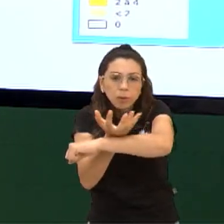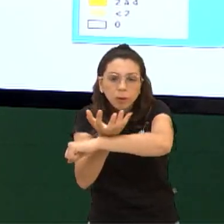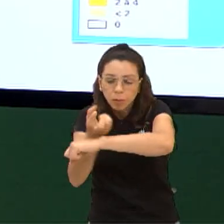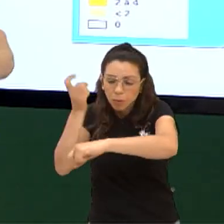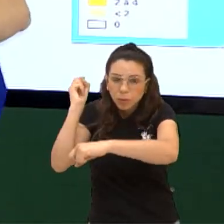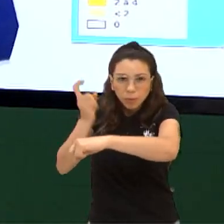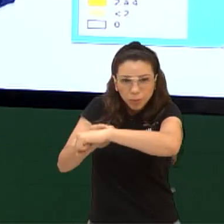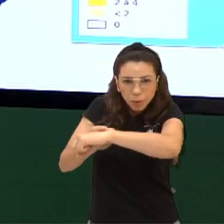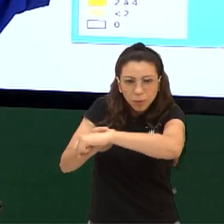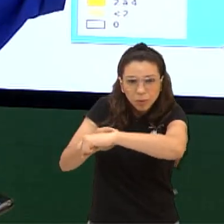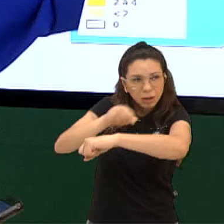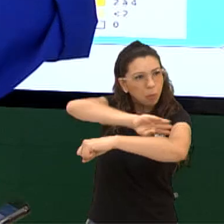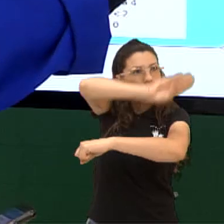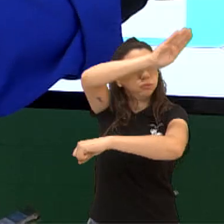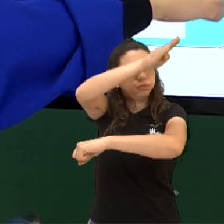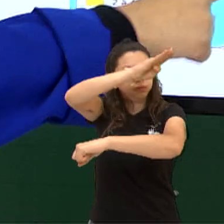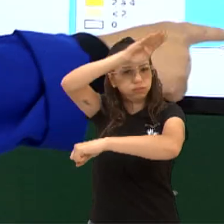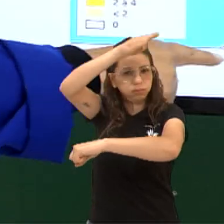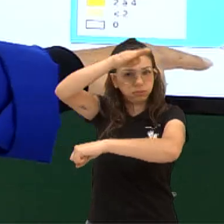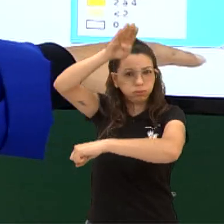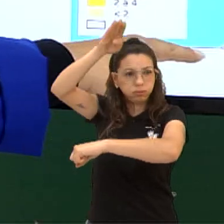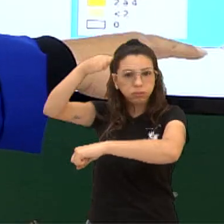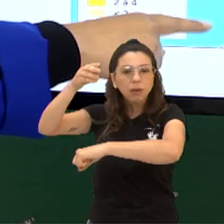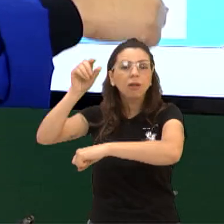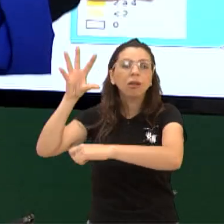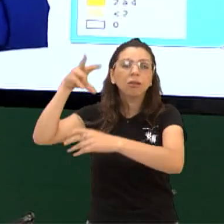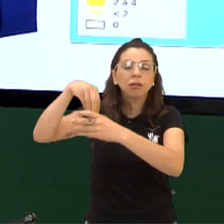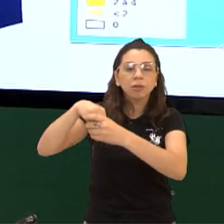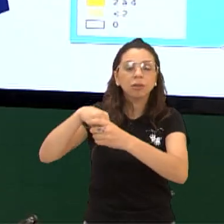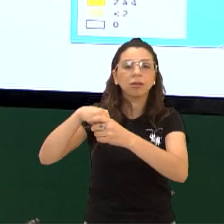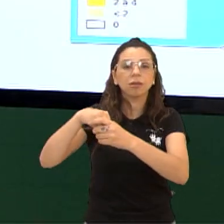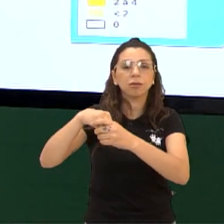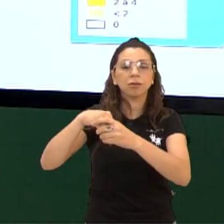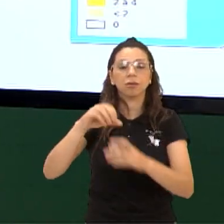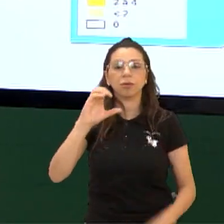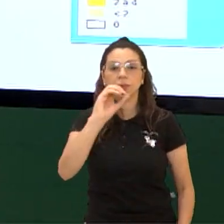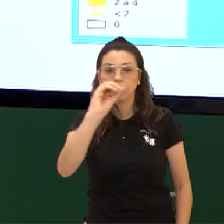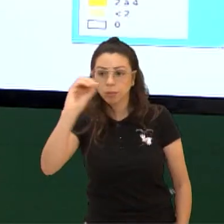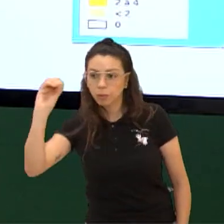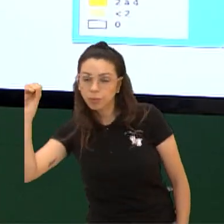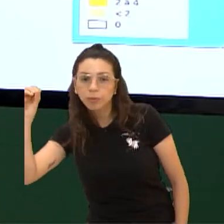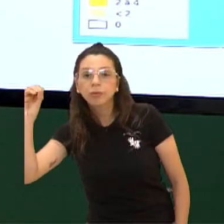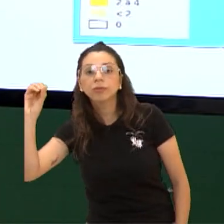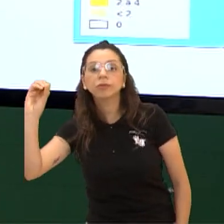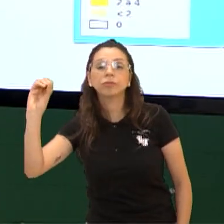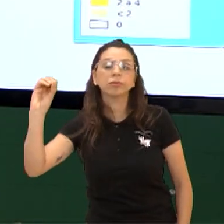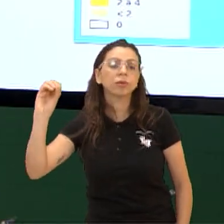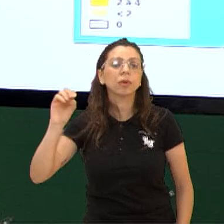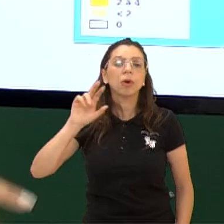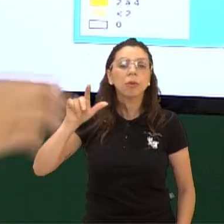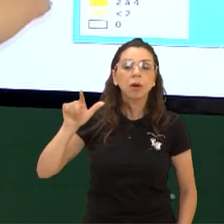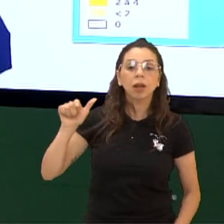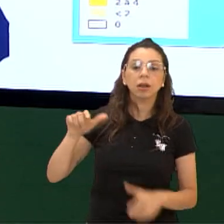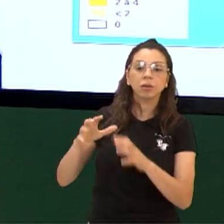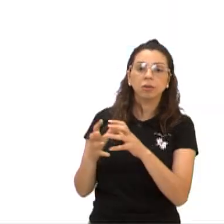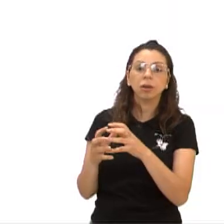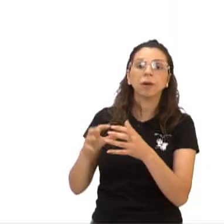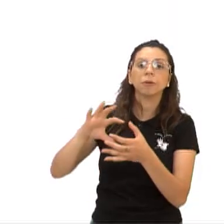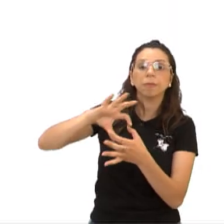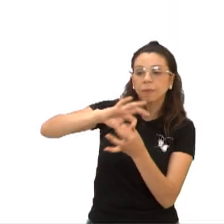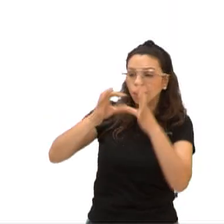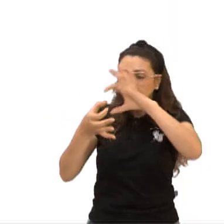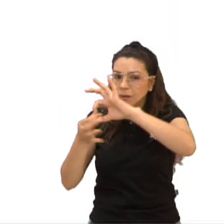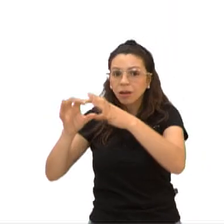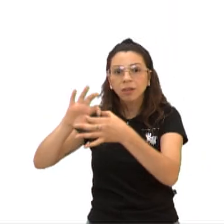ali na área de cordilheiras, aqui no oeste do continente, não é tão povoado. E também